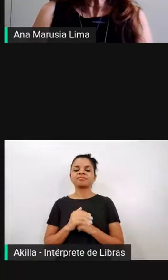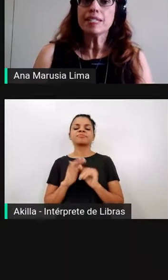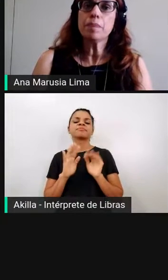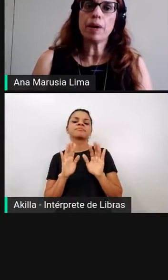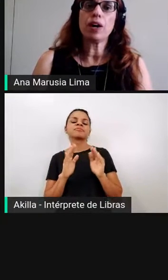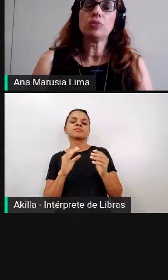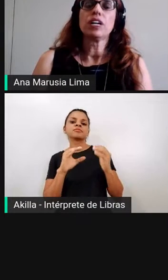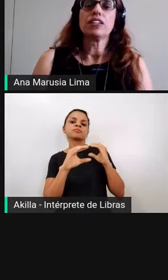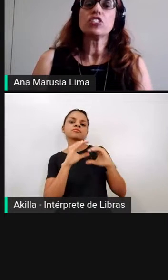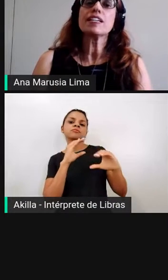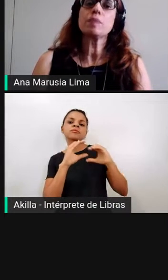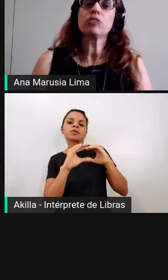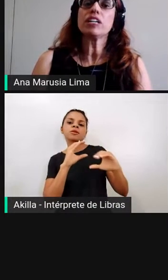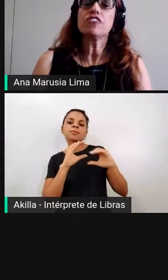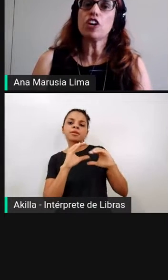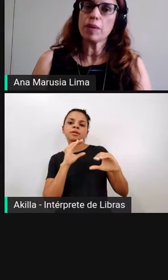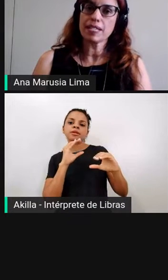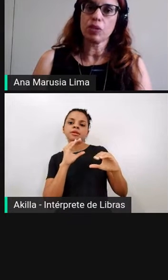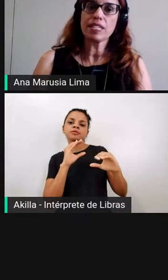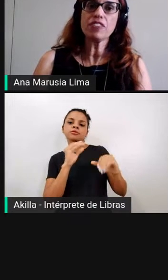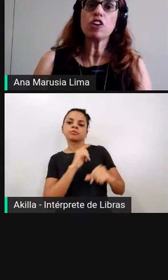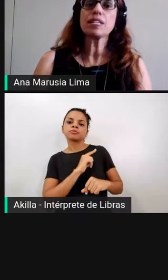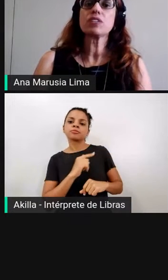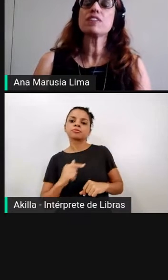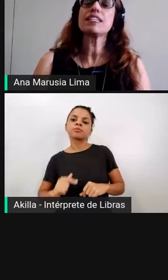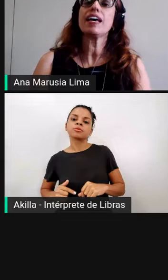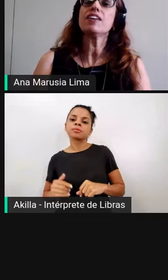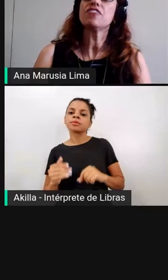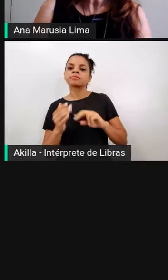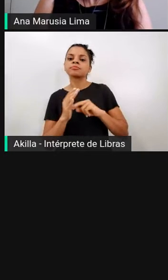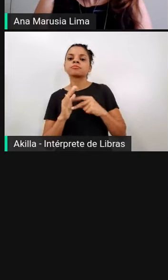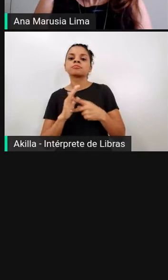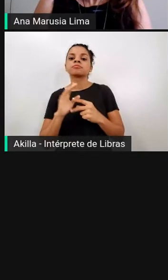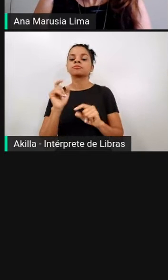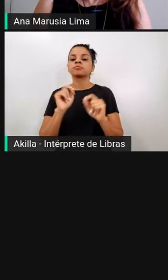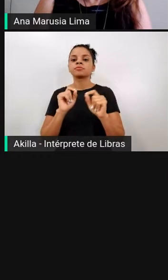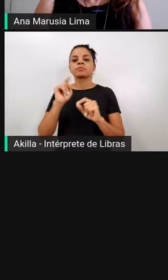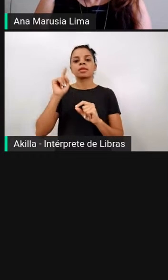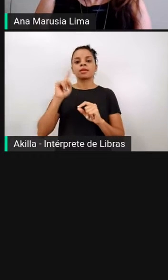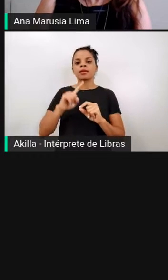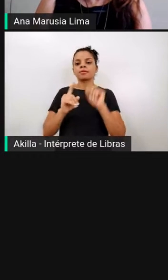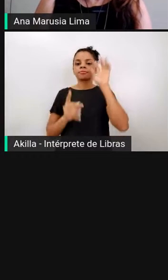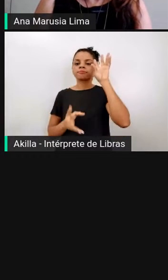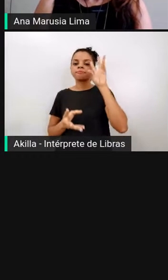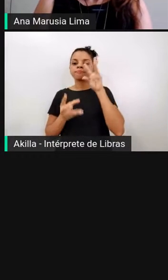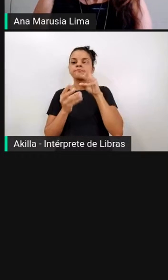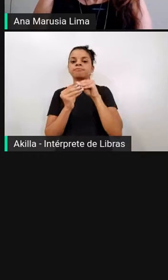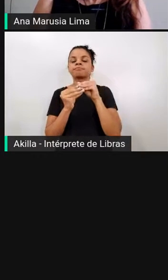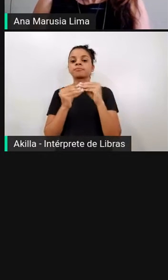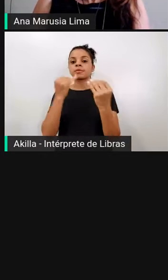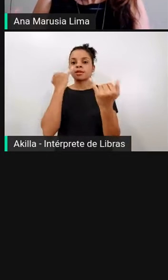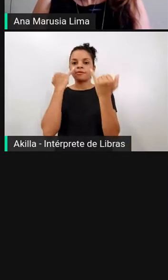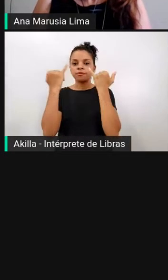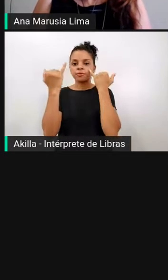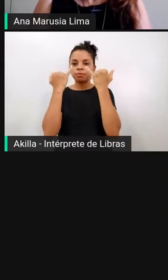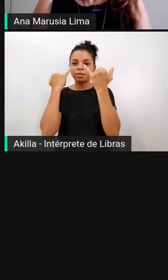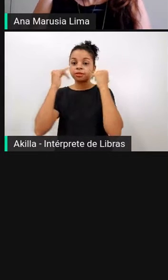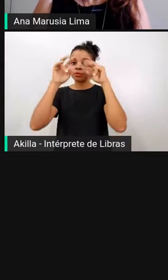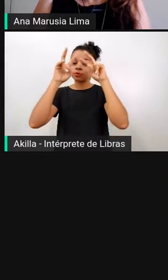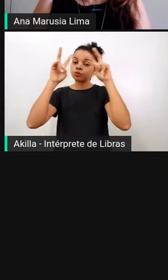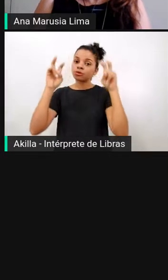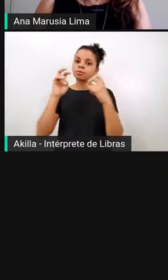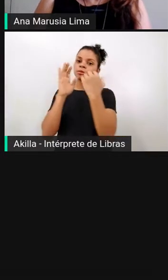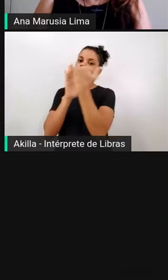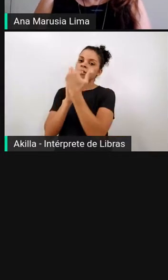Um principal diz respeito à informação. Essa informação deve ser relevante sobre temas da agenda política, para garantir uma